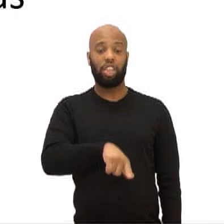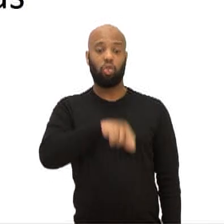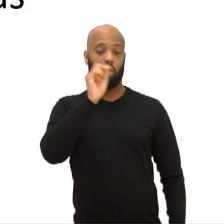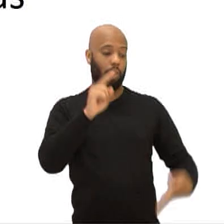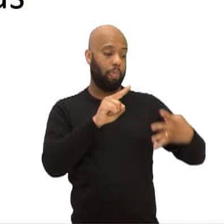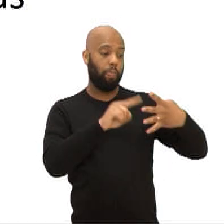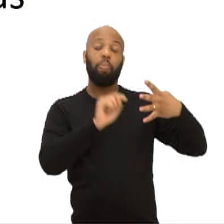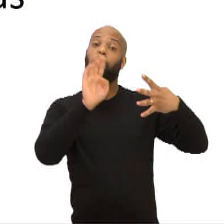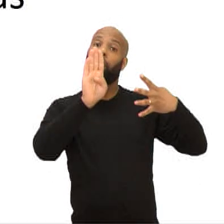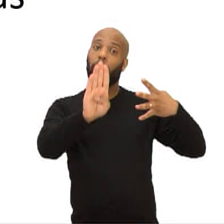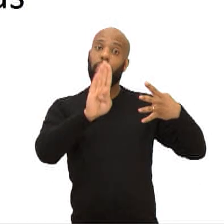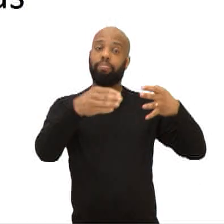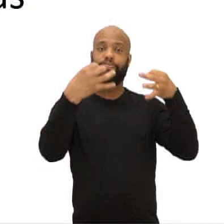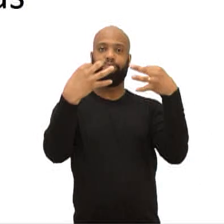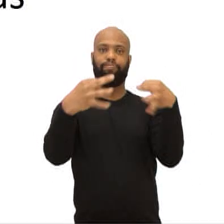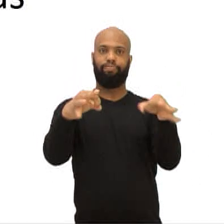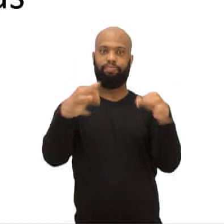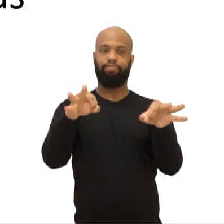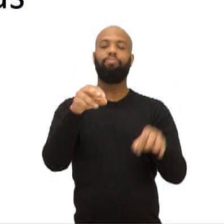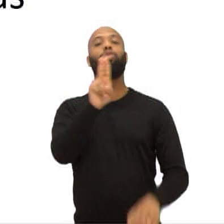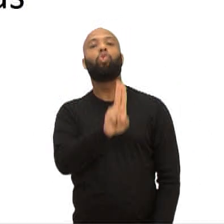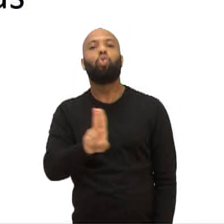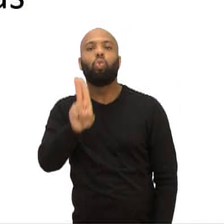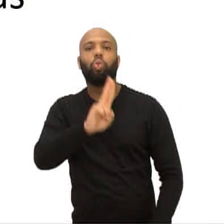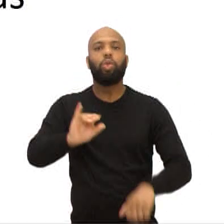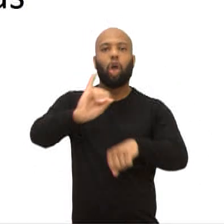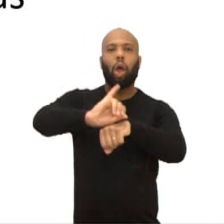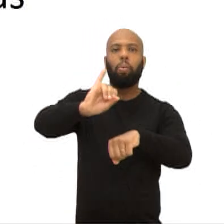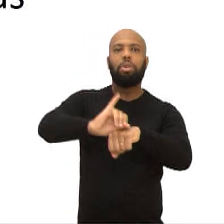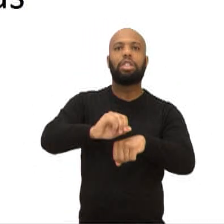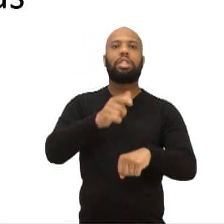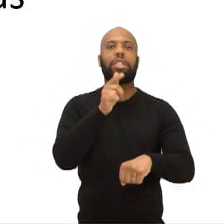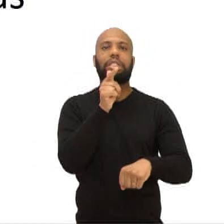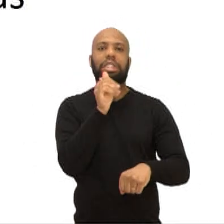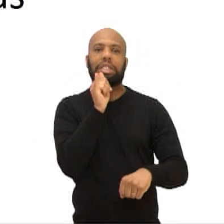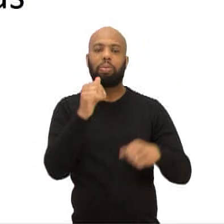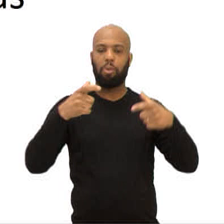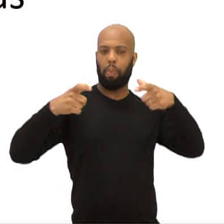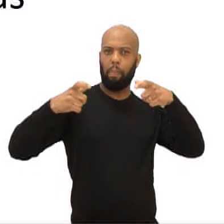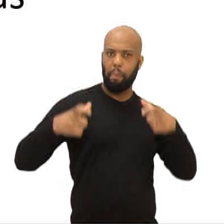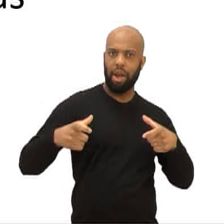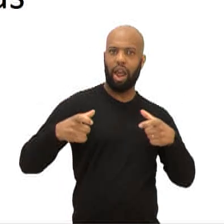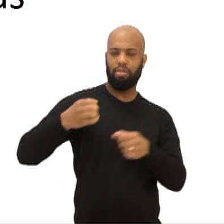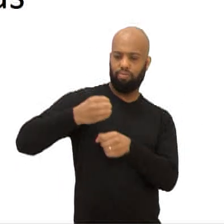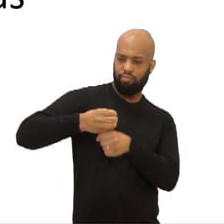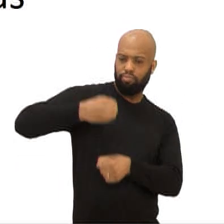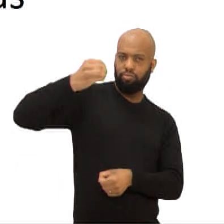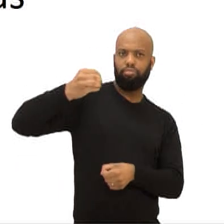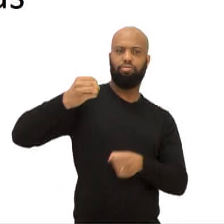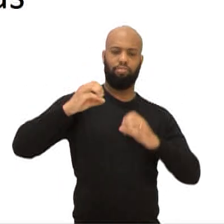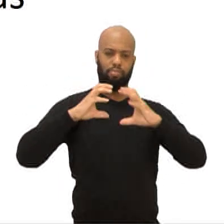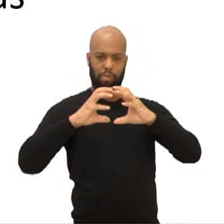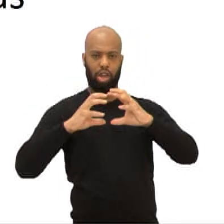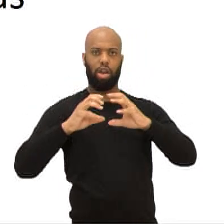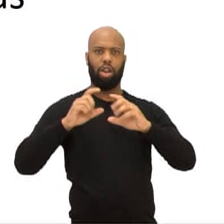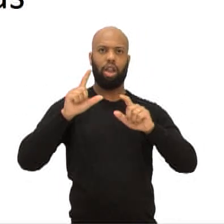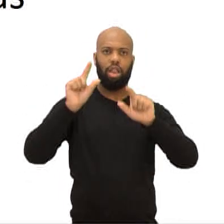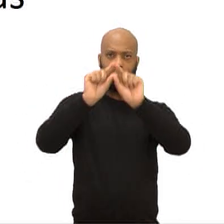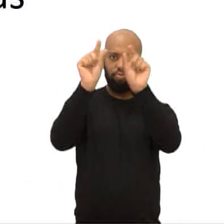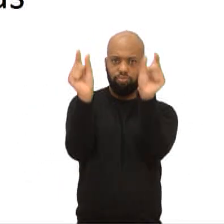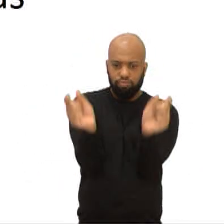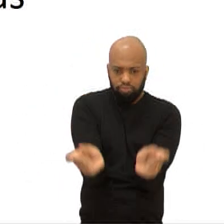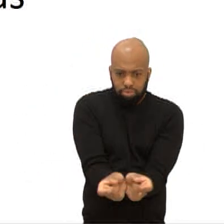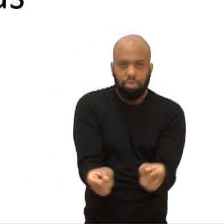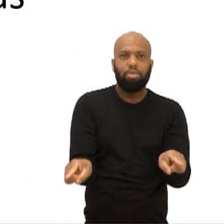B, super certo. Utiliza-se objetos como pratos, swings, bolas, cravos, diabos e